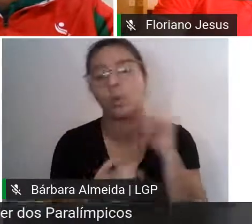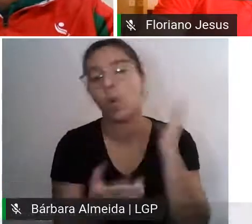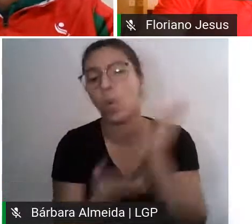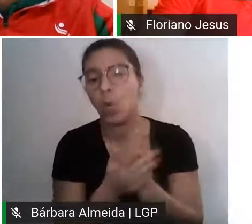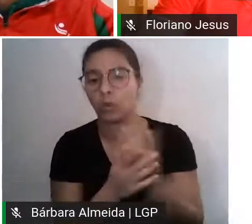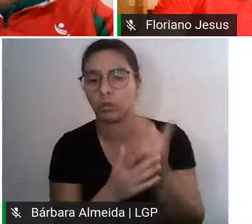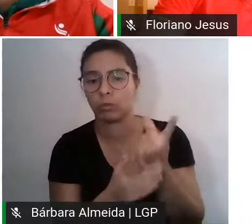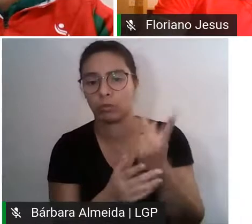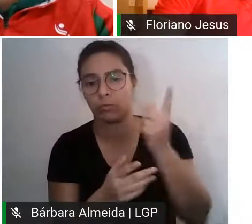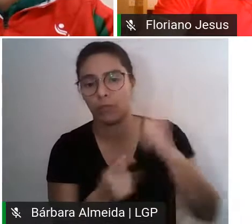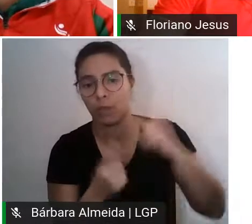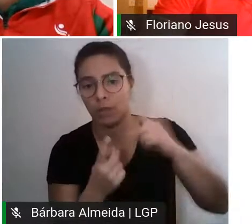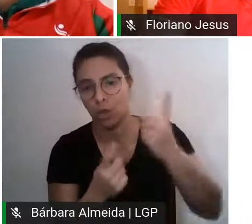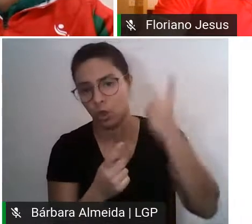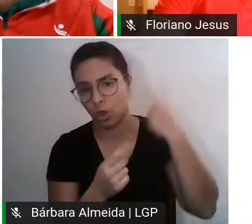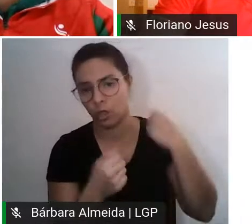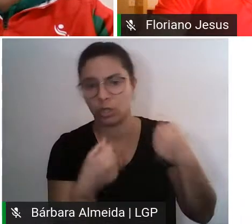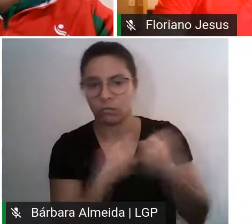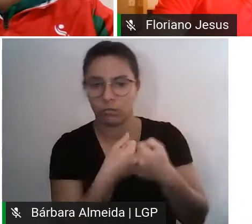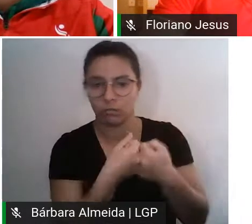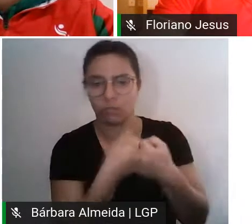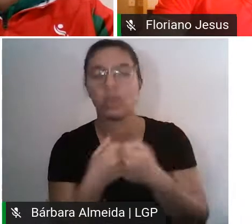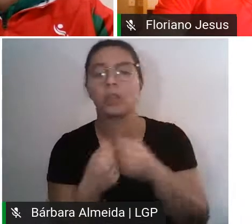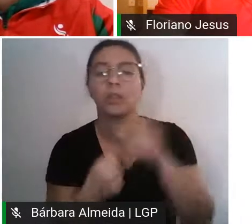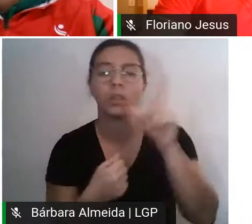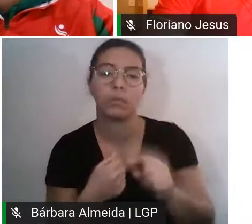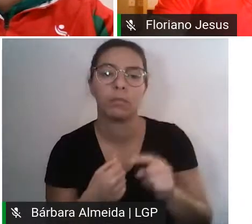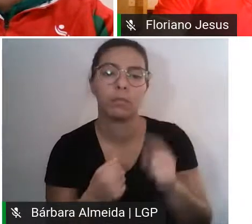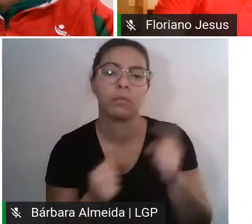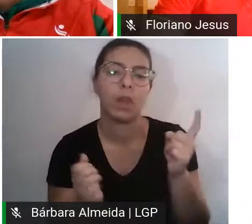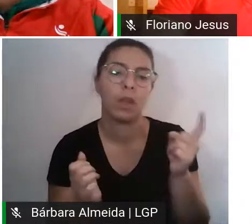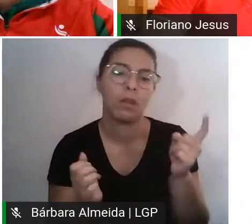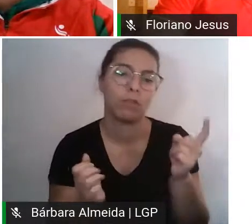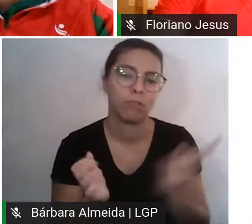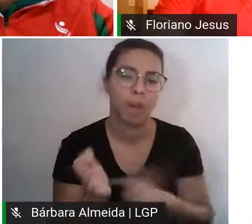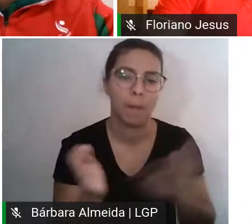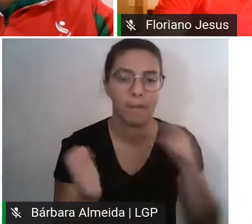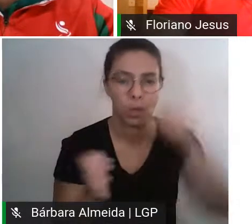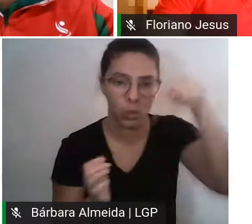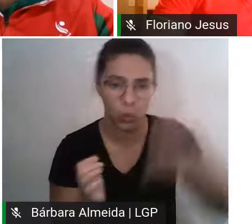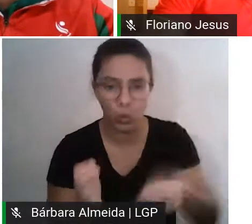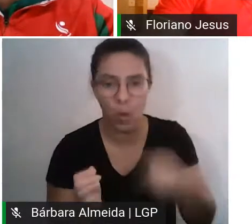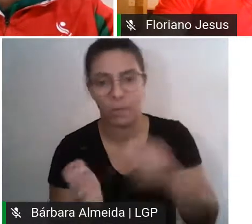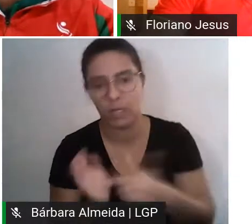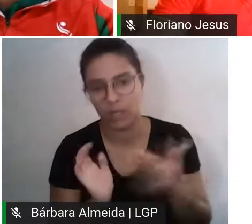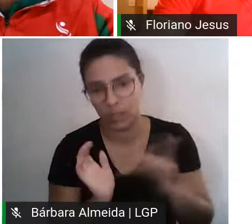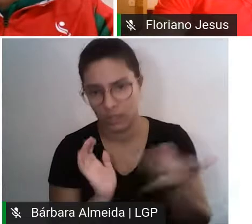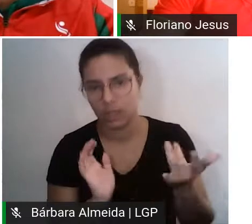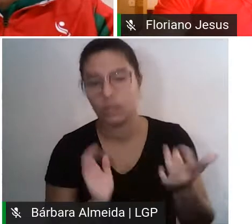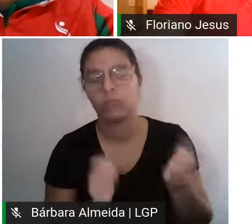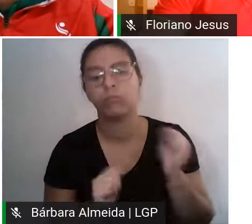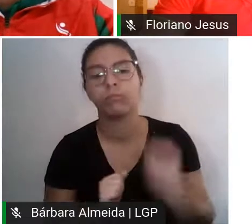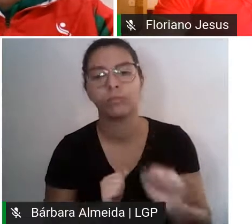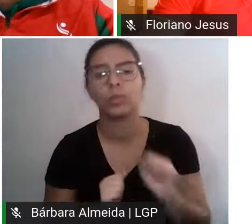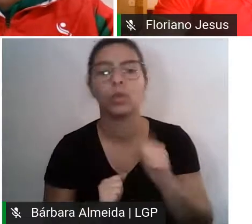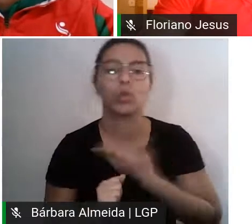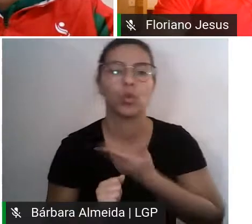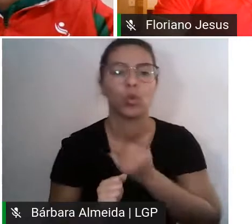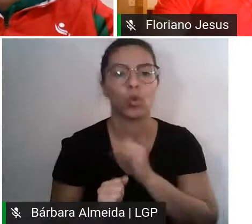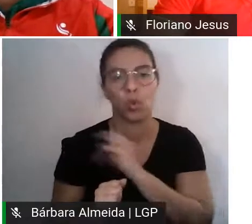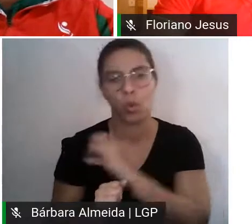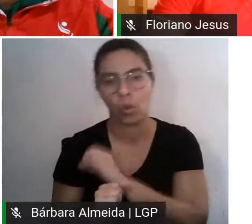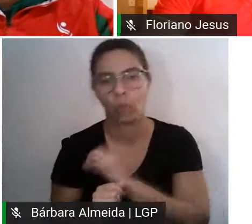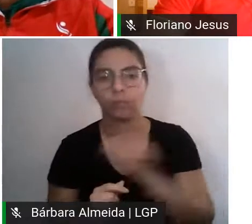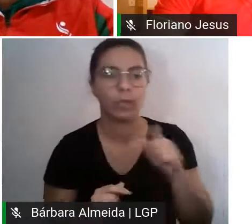que fizemos e que tivemos a oportunidade de competir na América do Sul, conseguiu uma medalha de prata e uma medalha de bronze. O Diogo já conseguiu também top 16 e